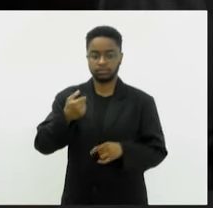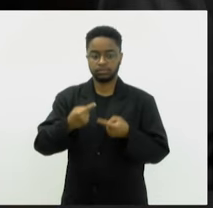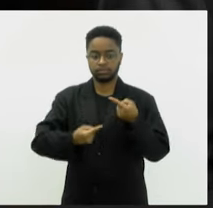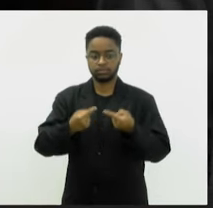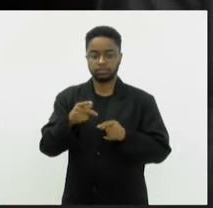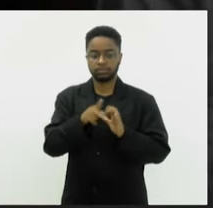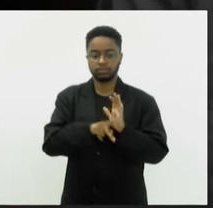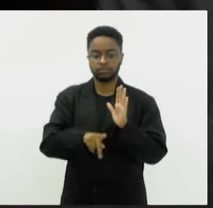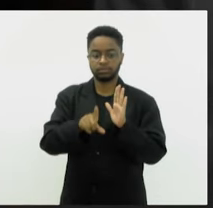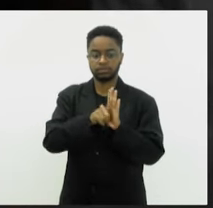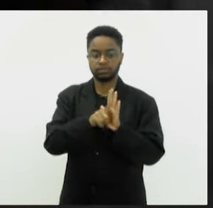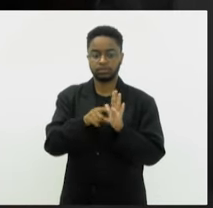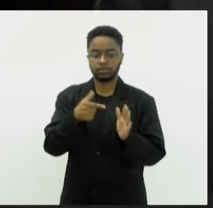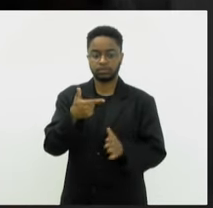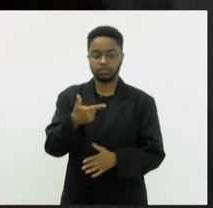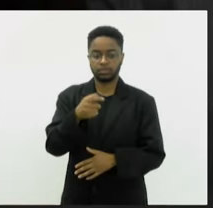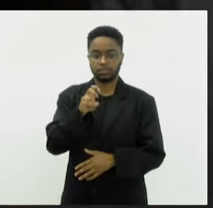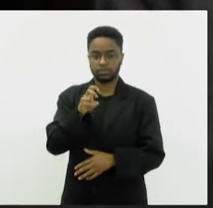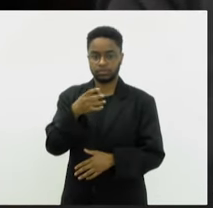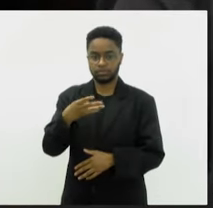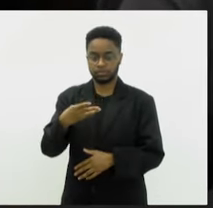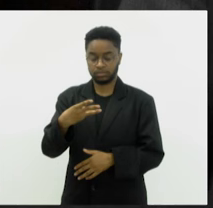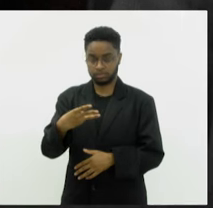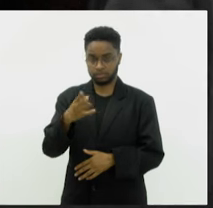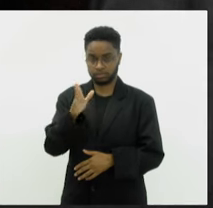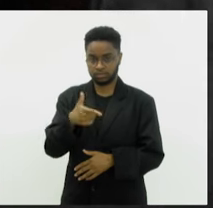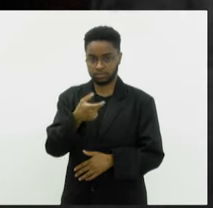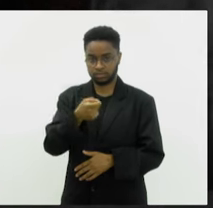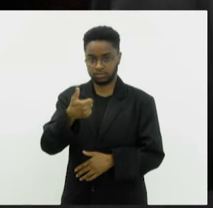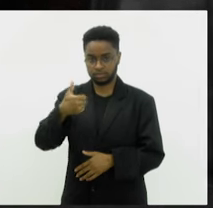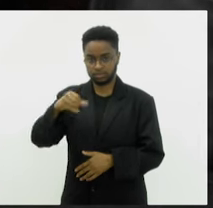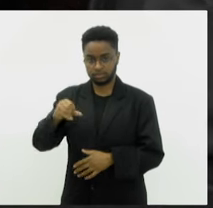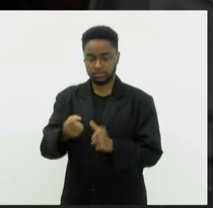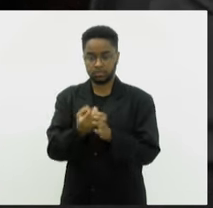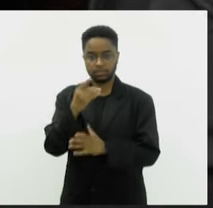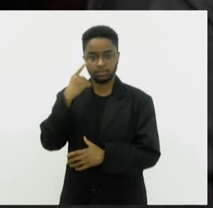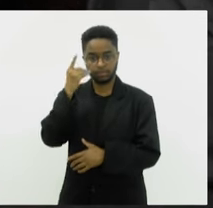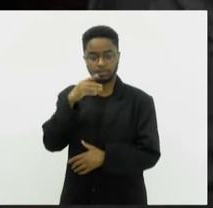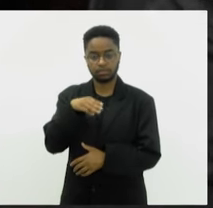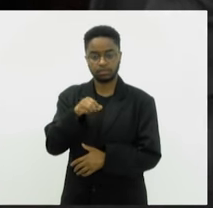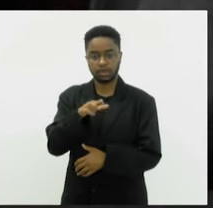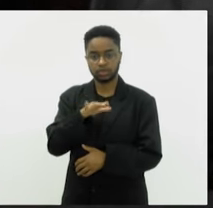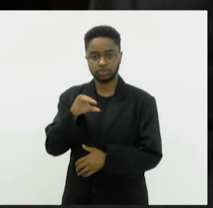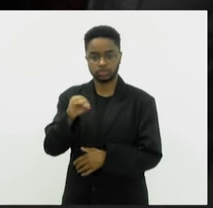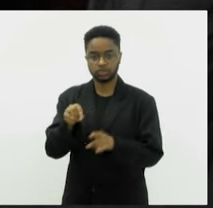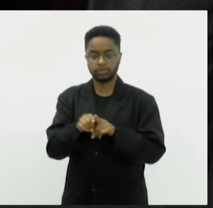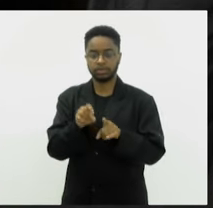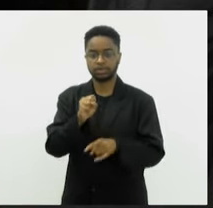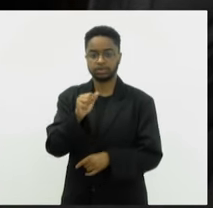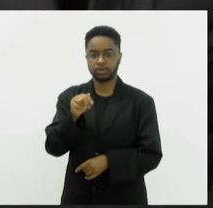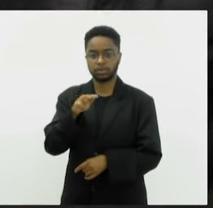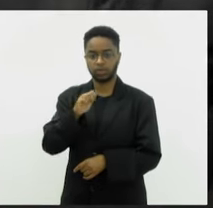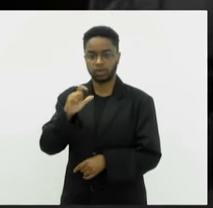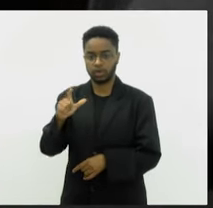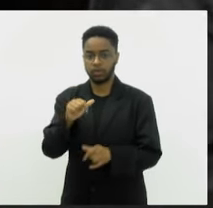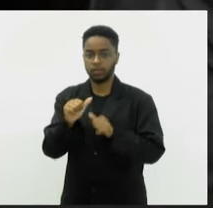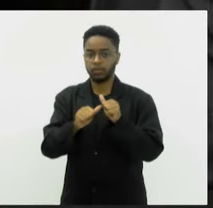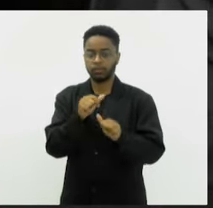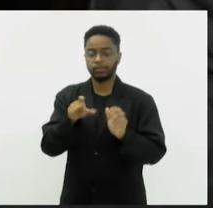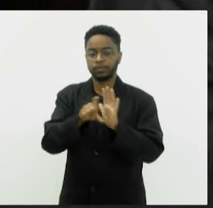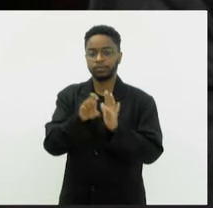discussão, o projeto de lei número 25319, de autoria dos deputados Márcio Canella e Samuel Malafaia, que altera a lei estadual